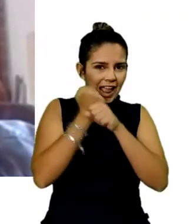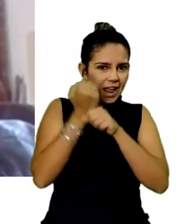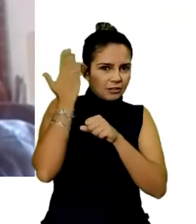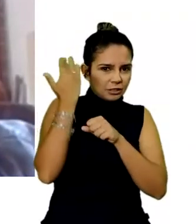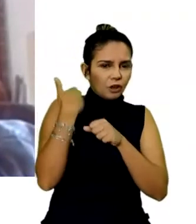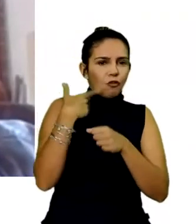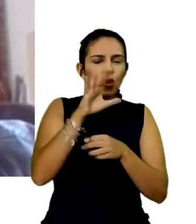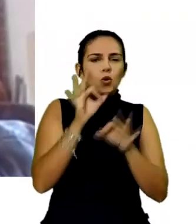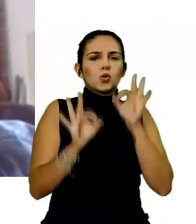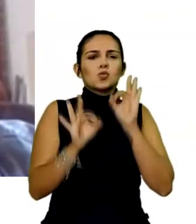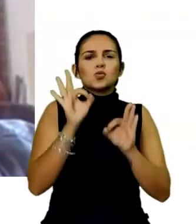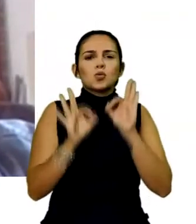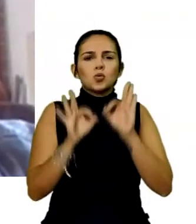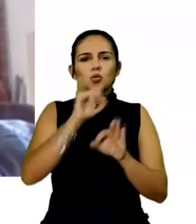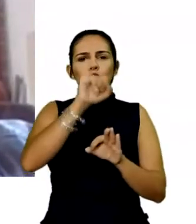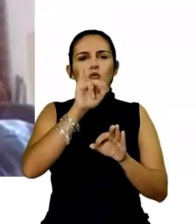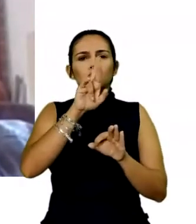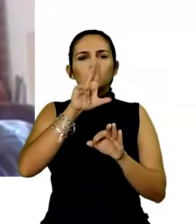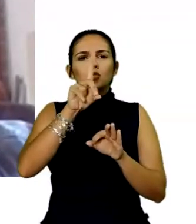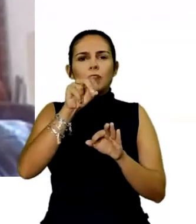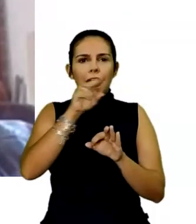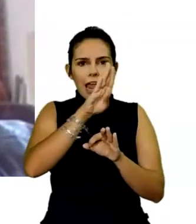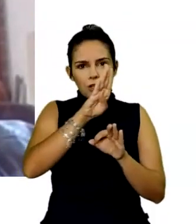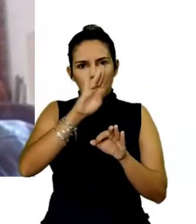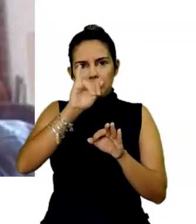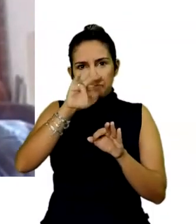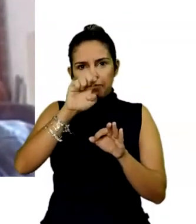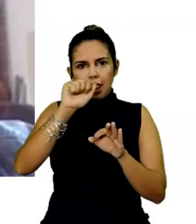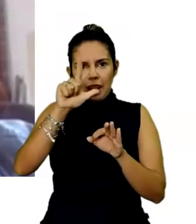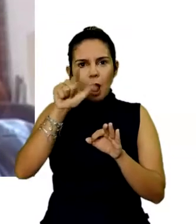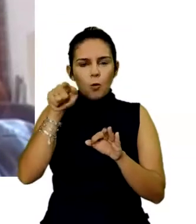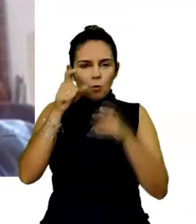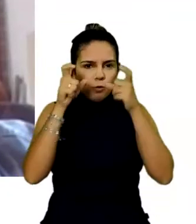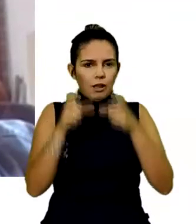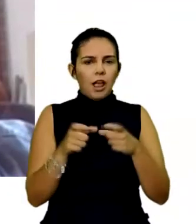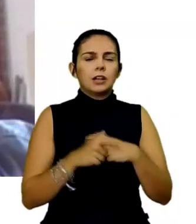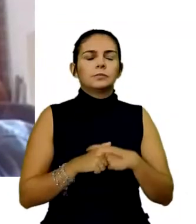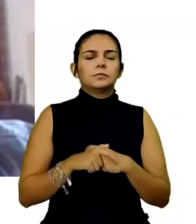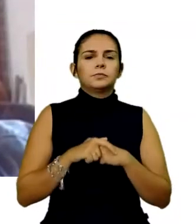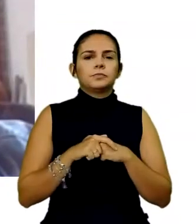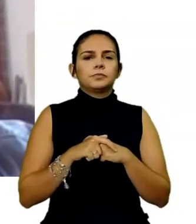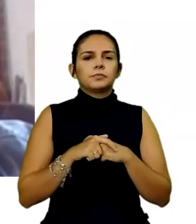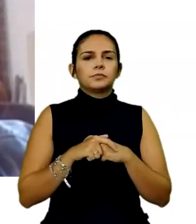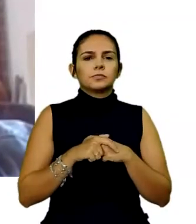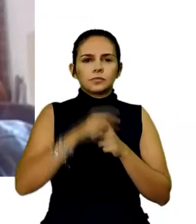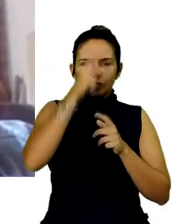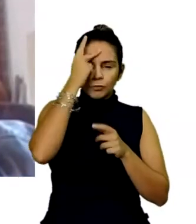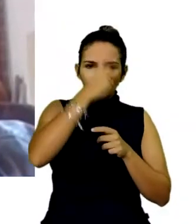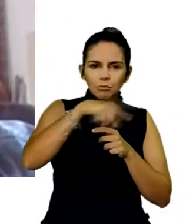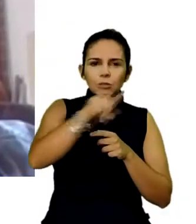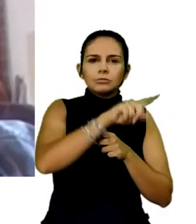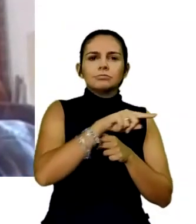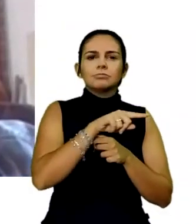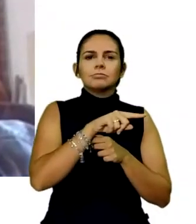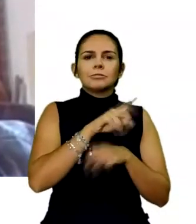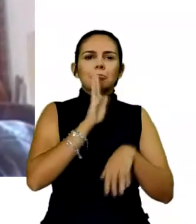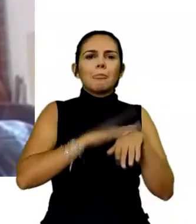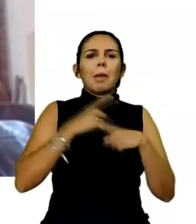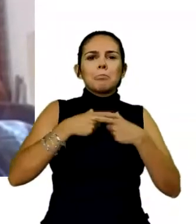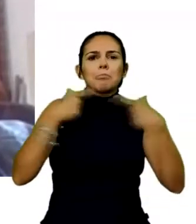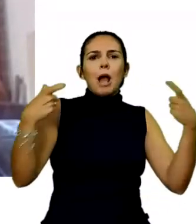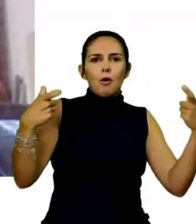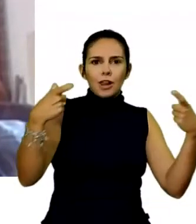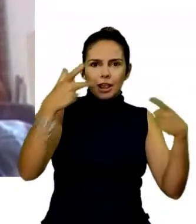quando eu fui jurado na Bienal de Bratislava, as pessoas, a